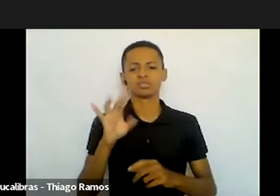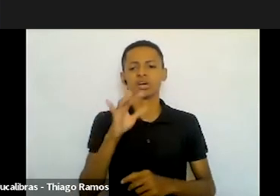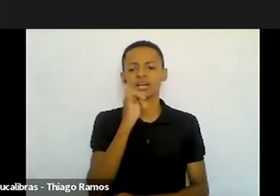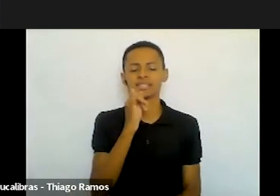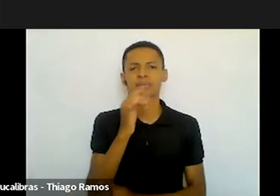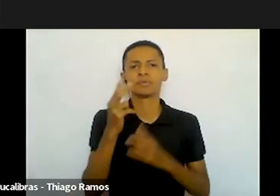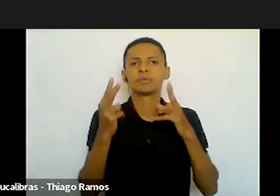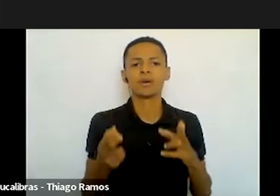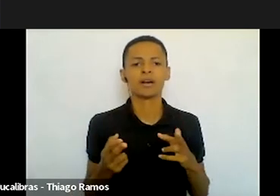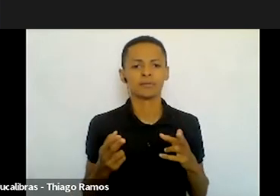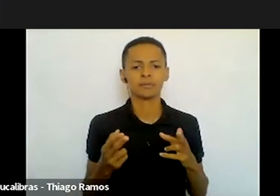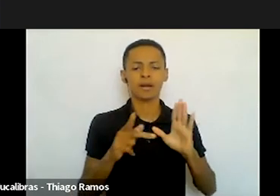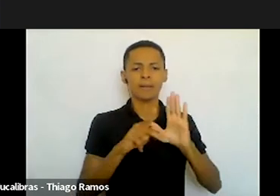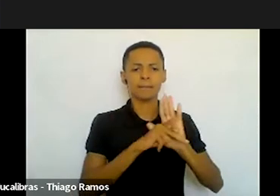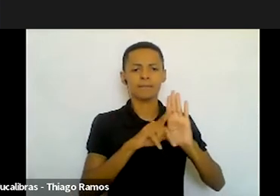a PL